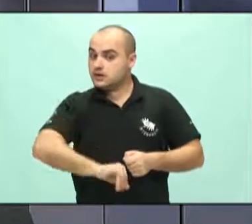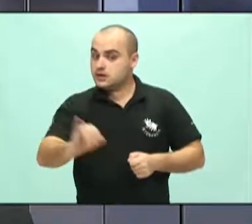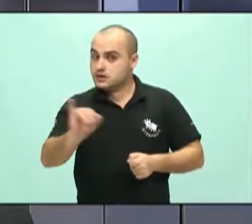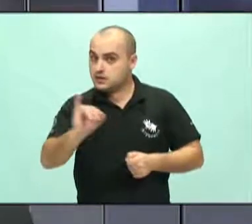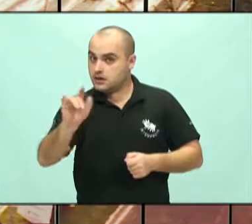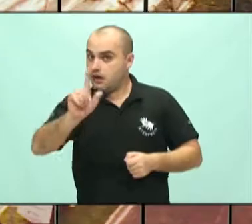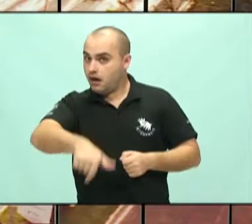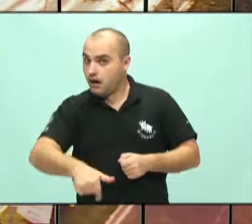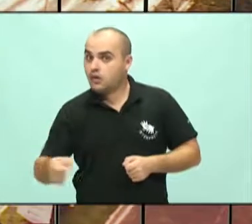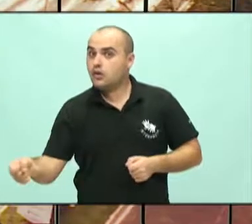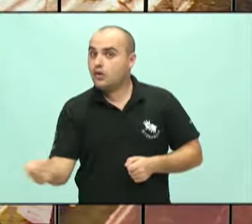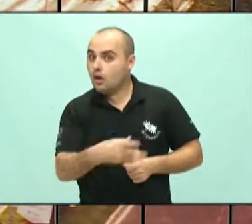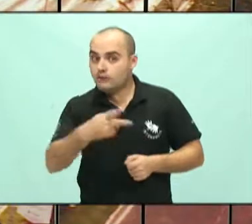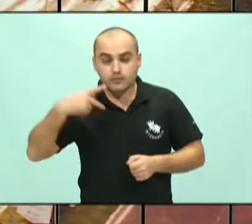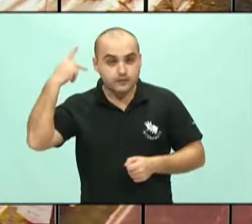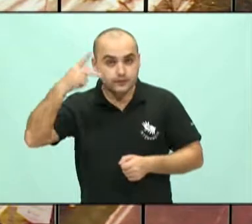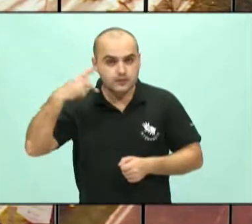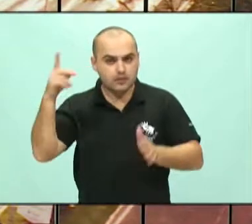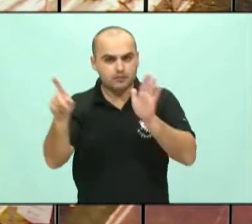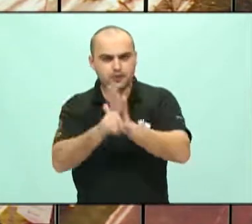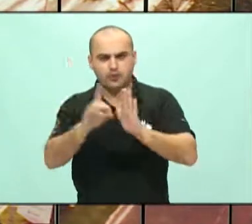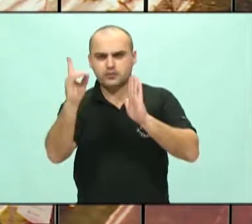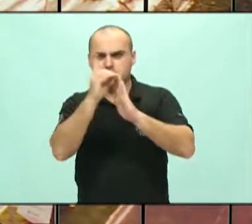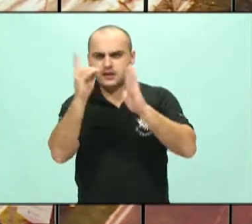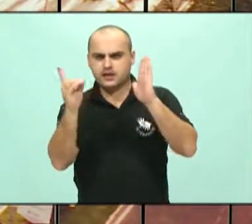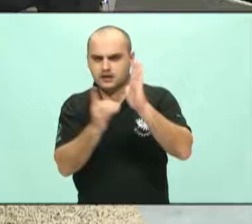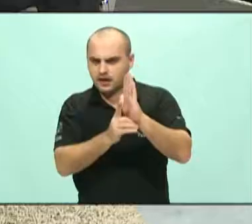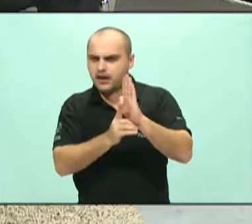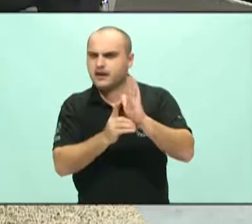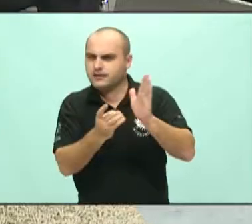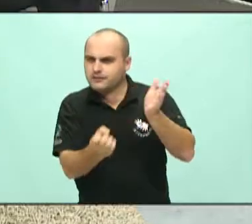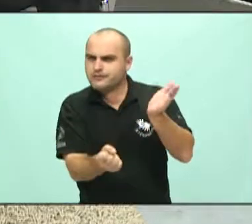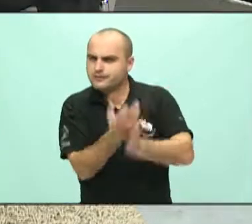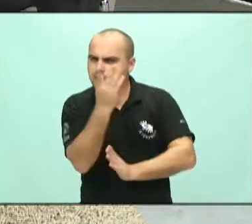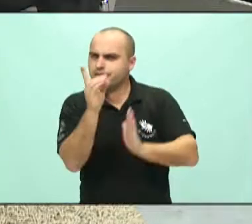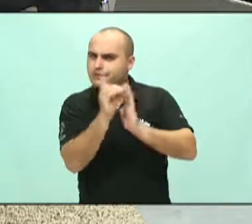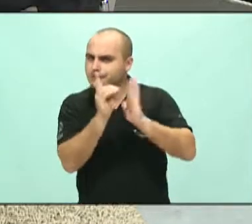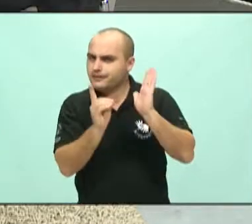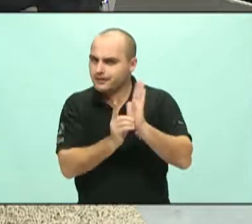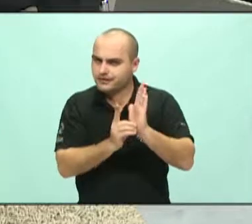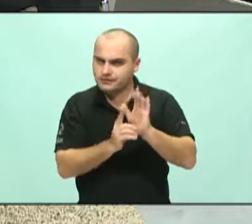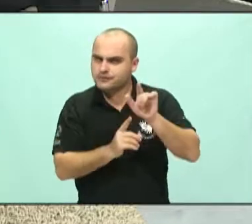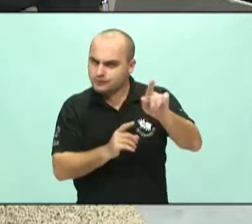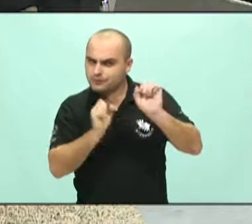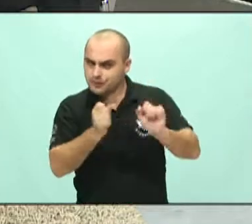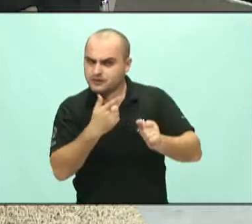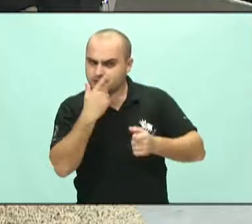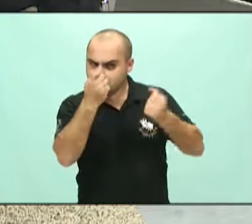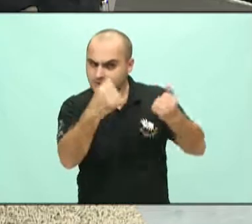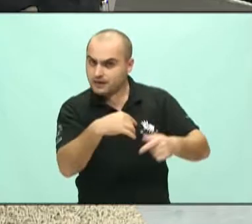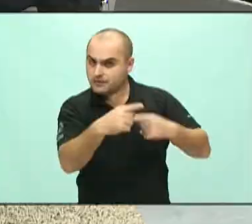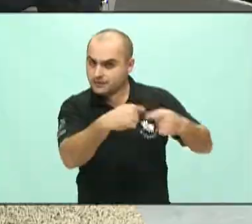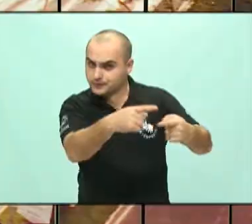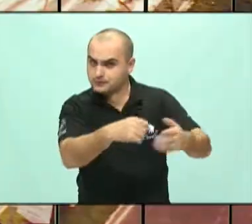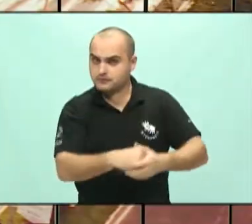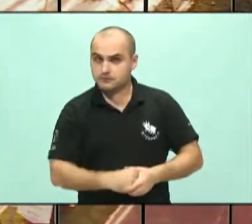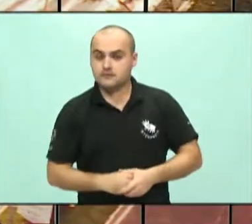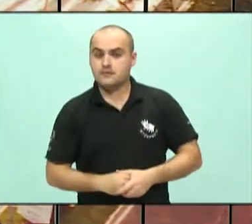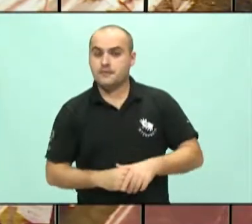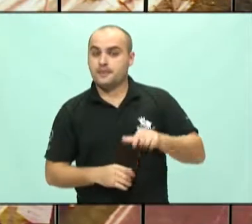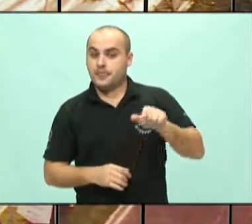sobre agora um decreto publicado e tal por ele. O senhor fala sobre essa situação que